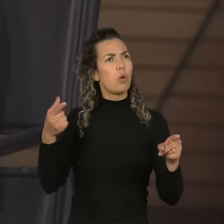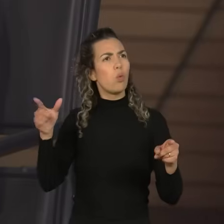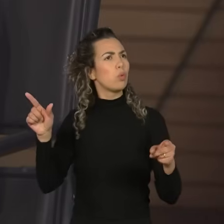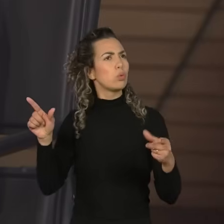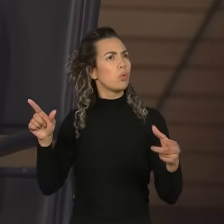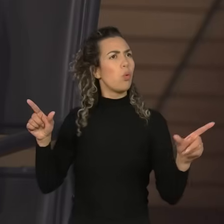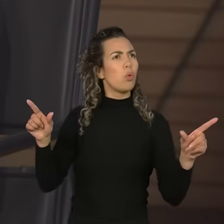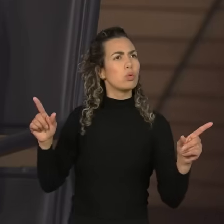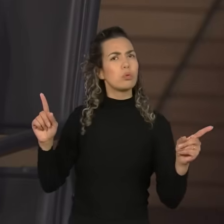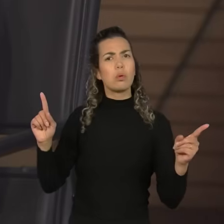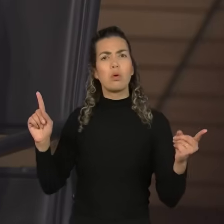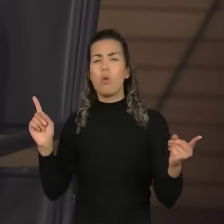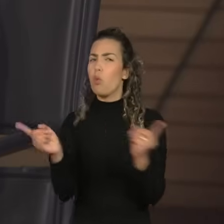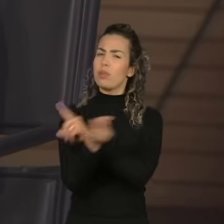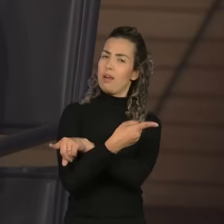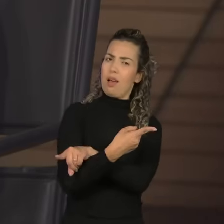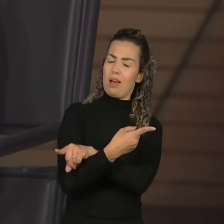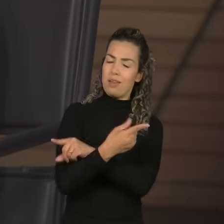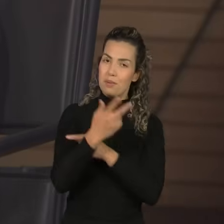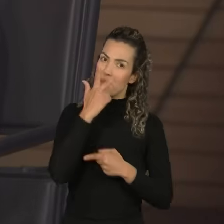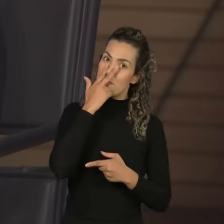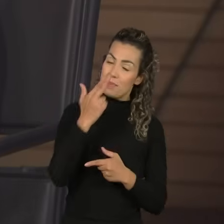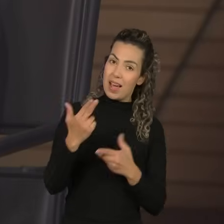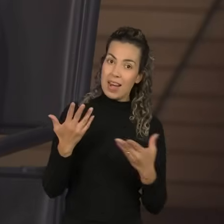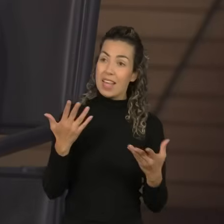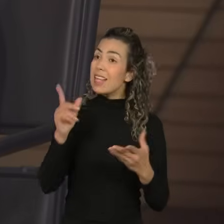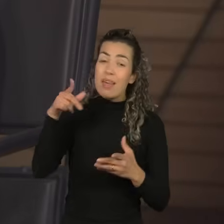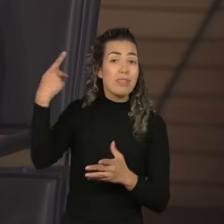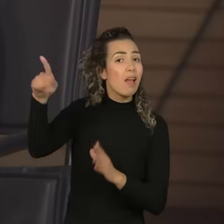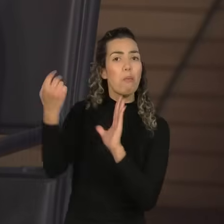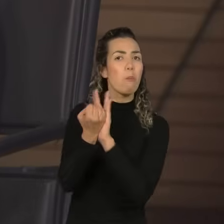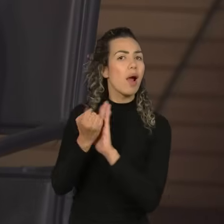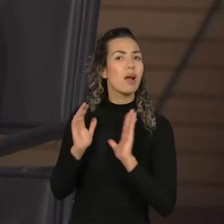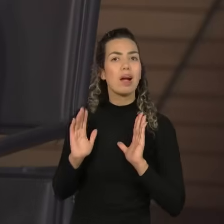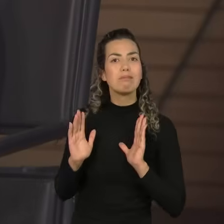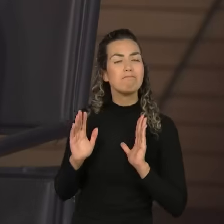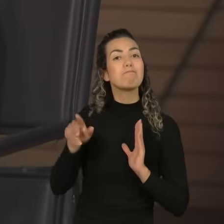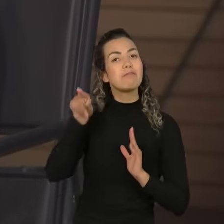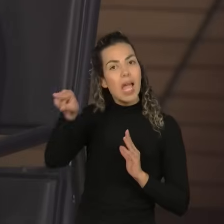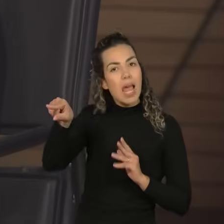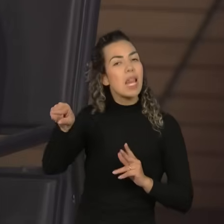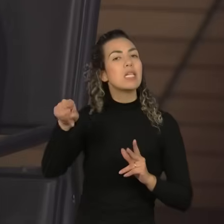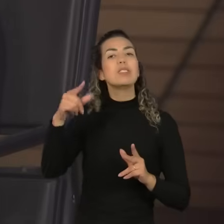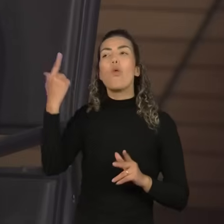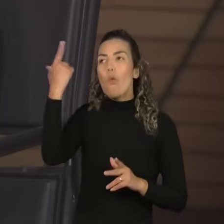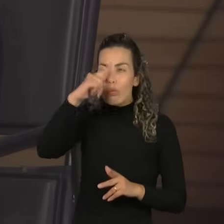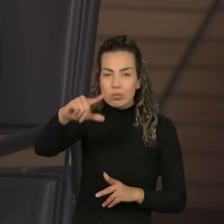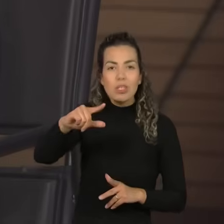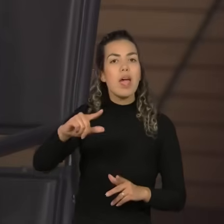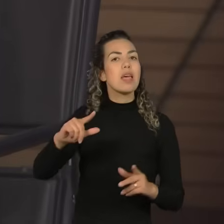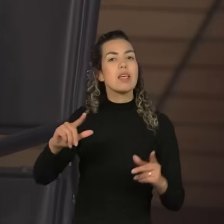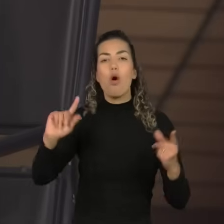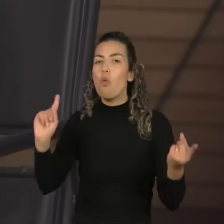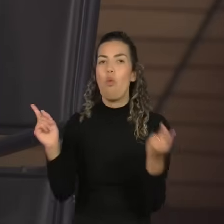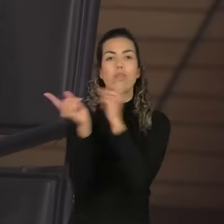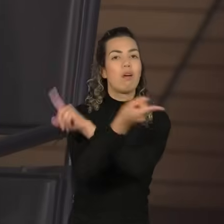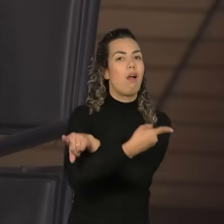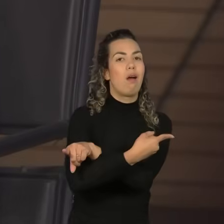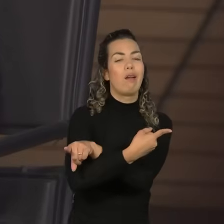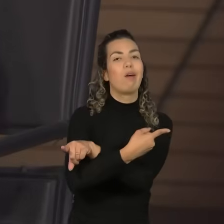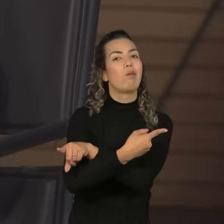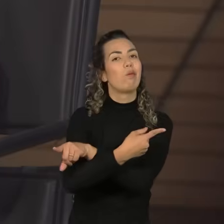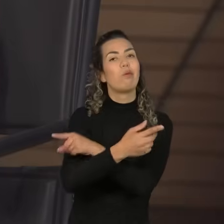polos distintos. Mas eu acho que é essa a marca dele, não é? De conseguir fazer a passagem, não é?